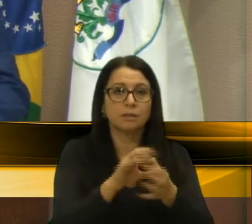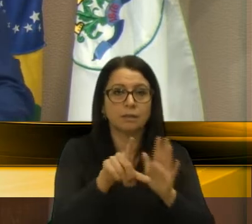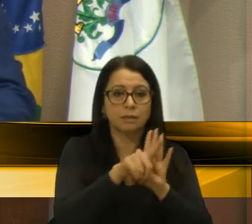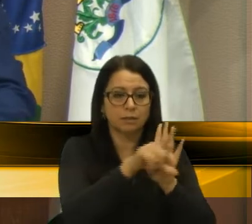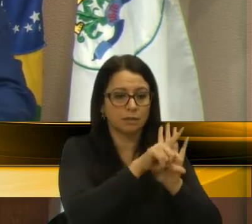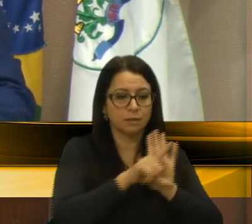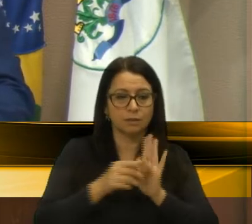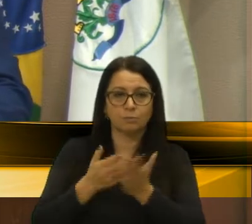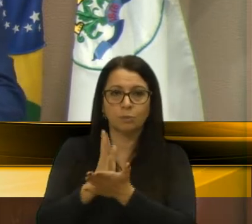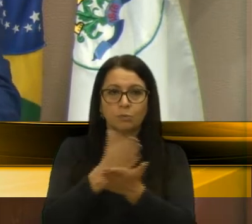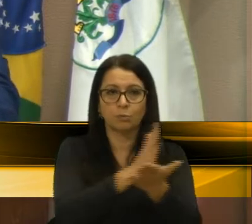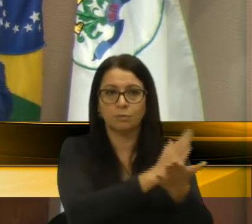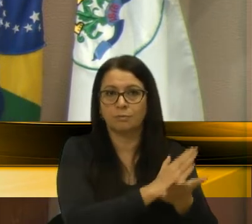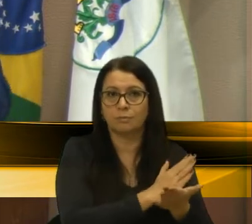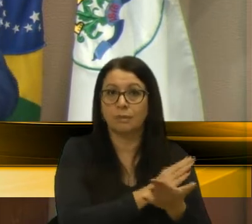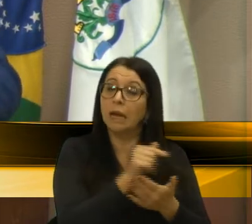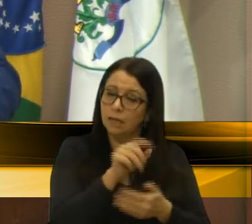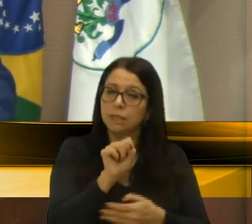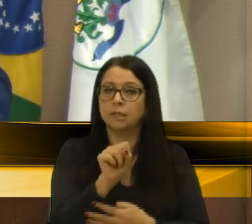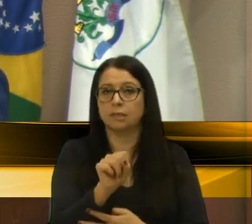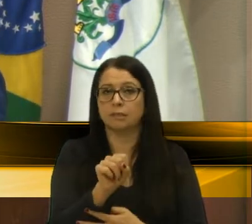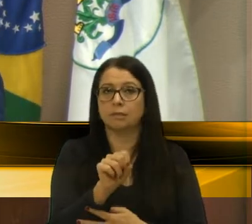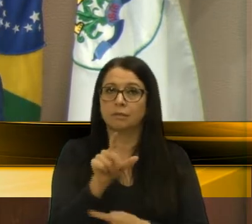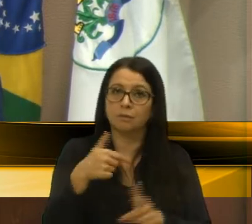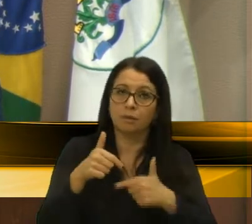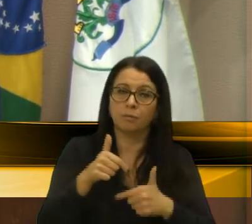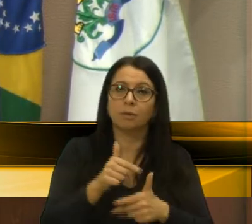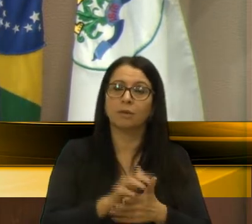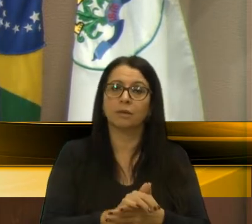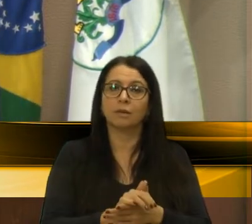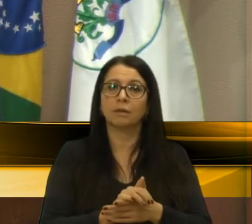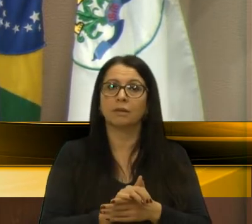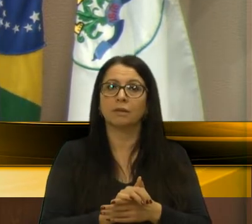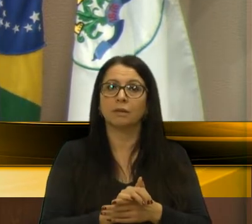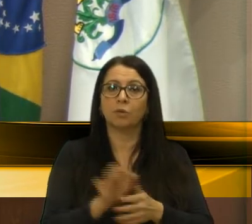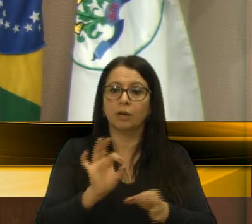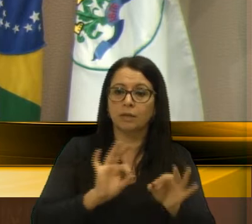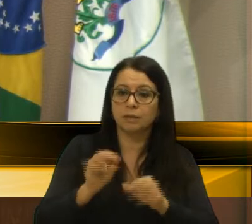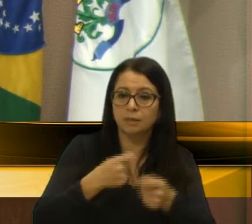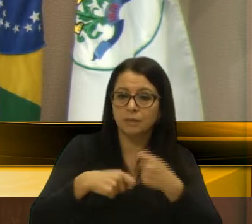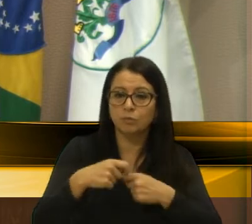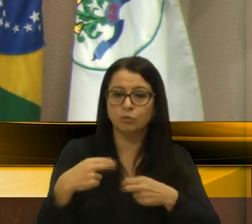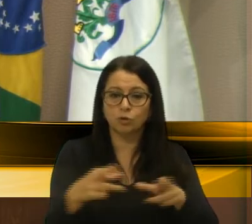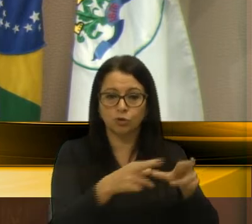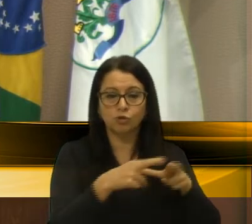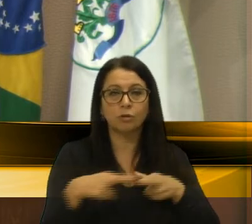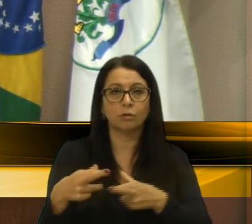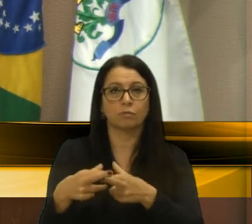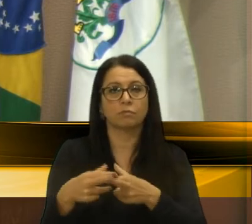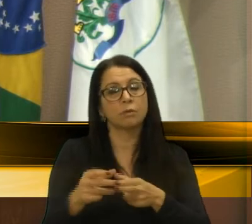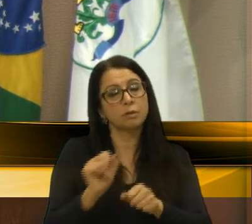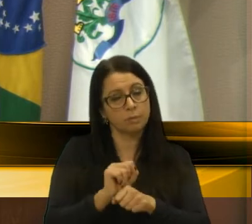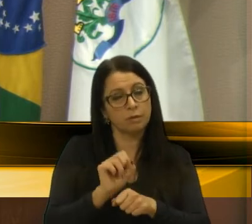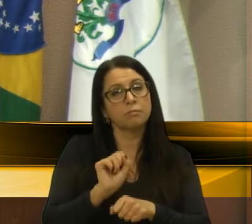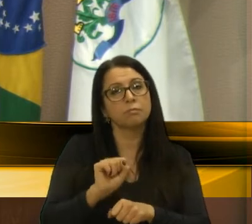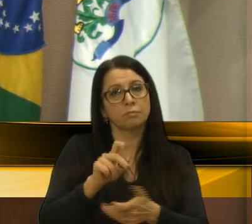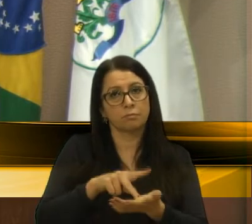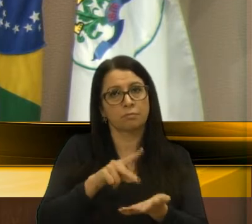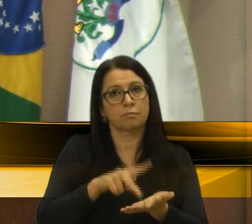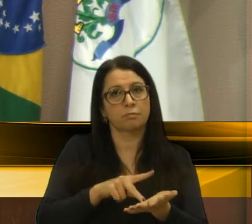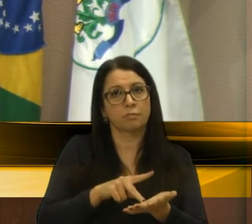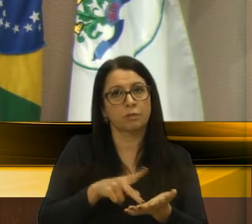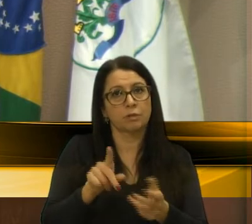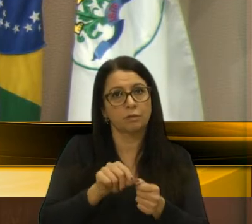leis aprovadas. E aí sim, trabalhar a governança regional. Então, eu espero, sinceramente, que ao menos isso